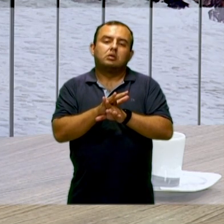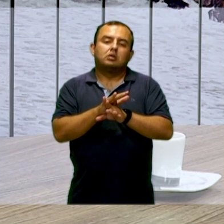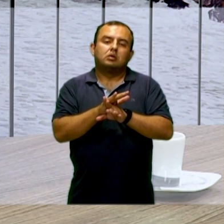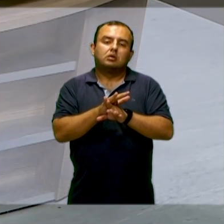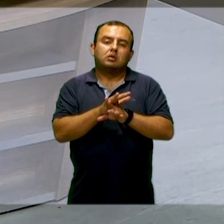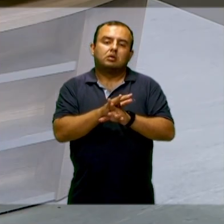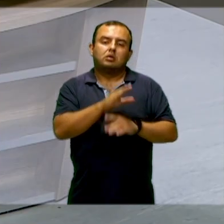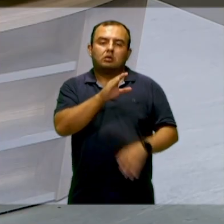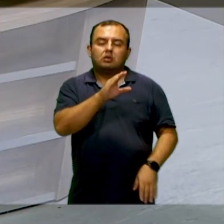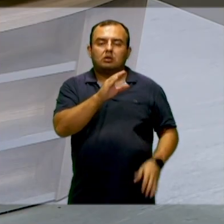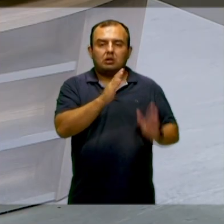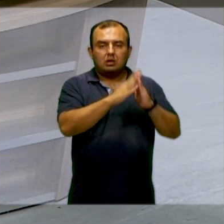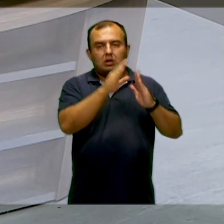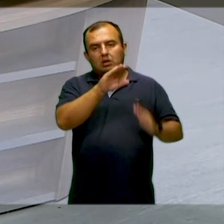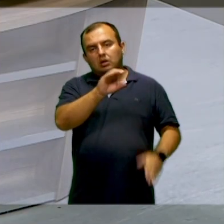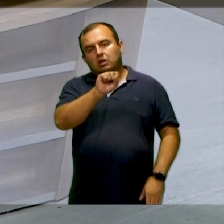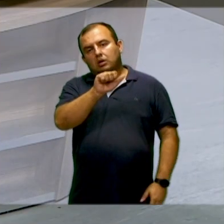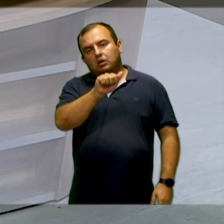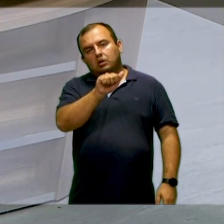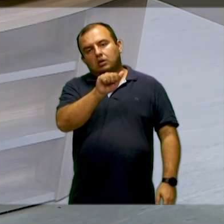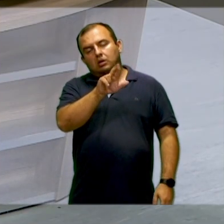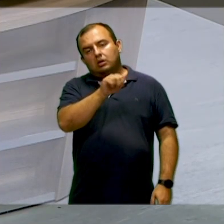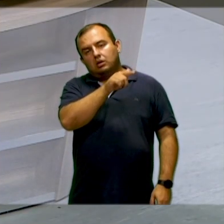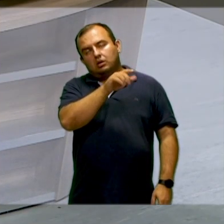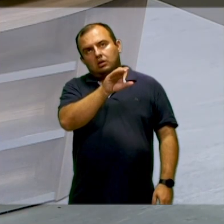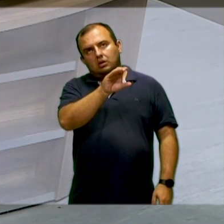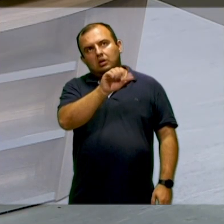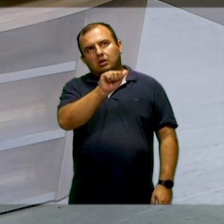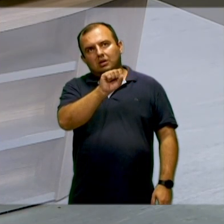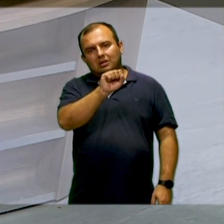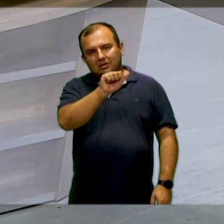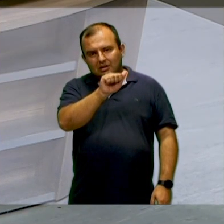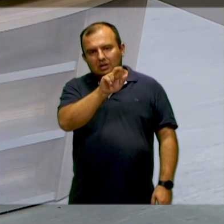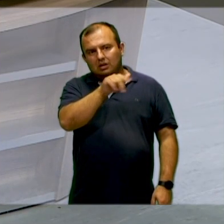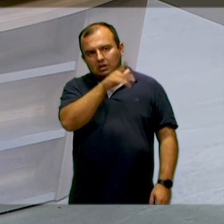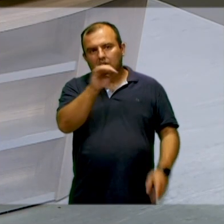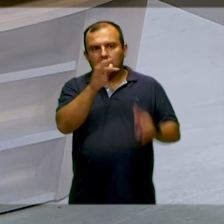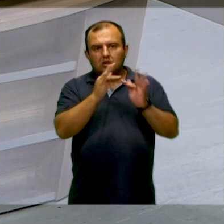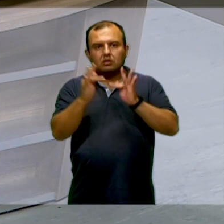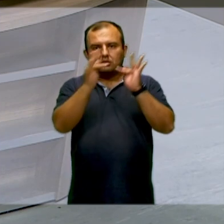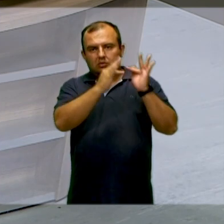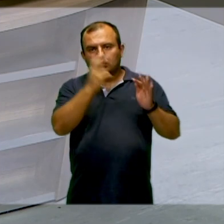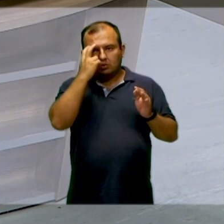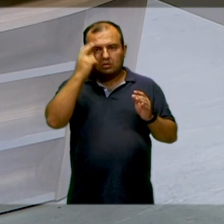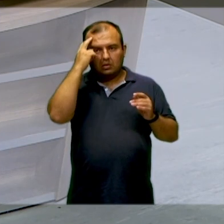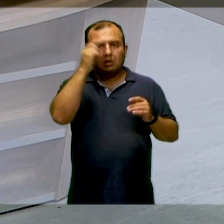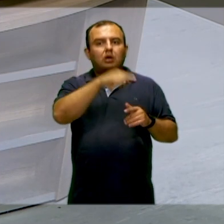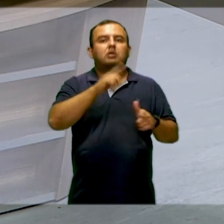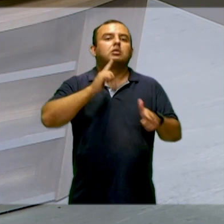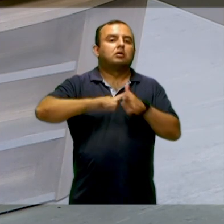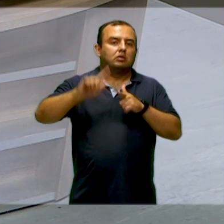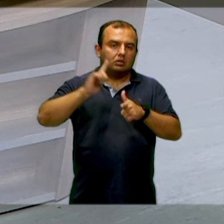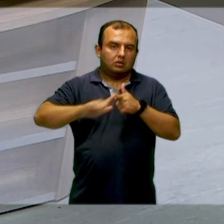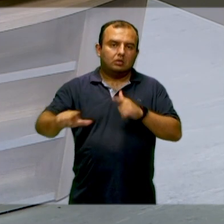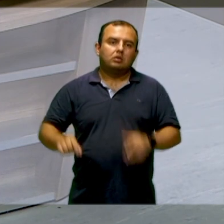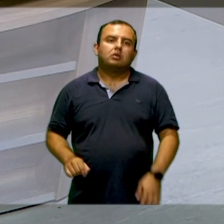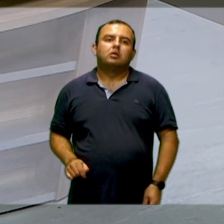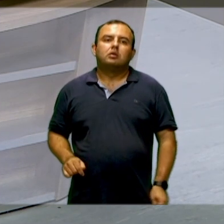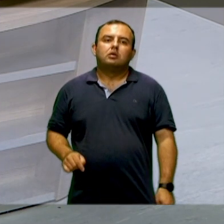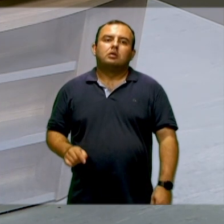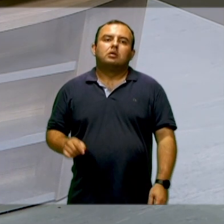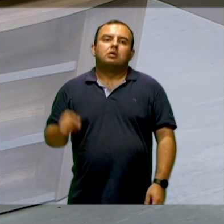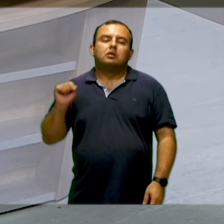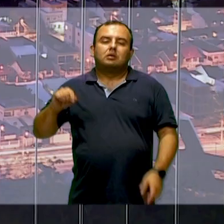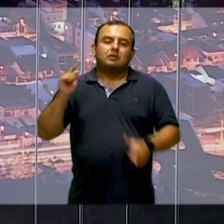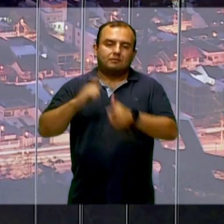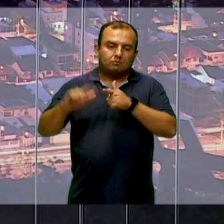do casarão ali que é o da própria Fundação Cultural. Isso ali é um problema, tá? Então,